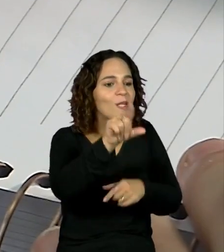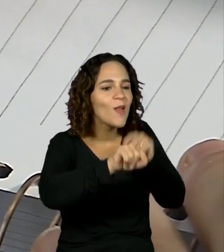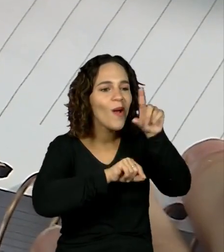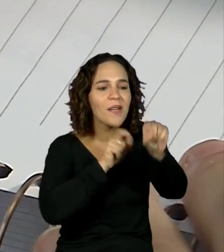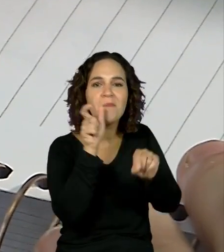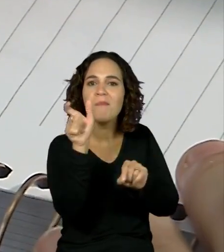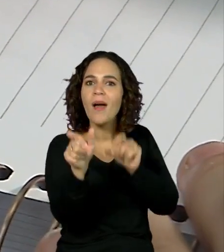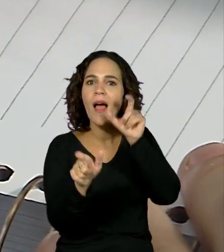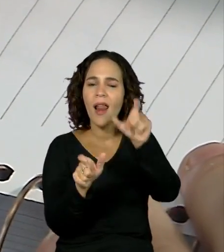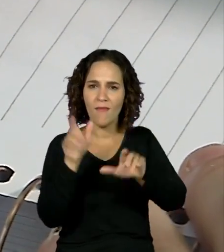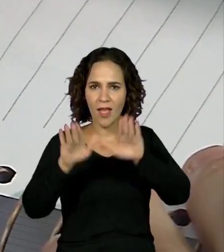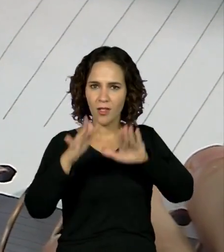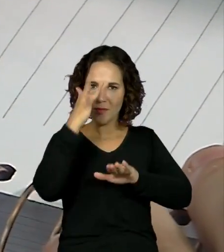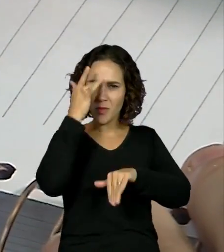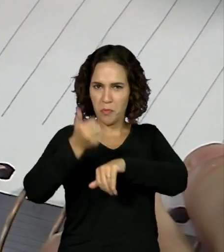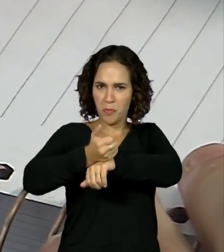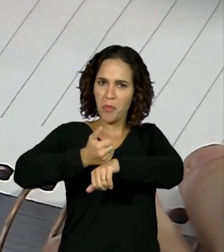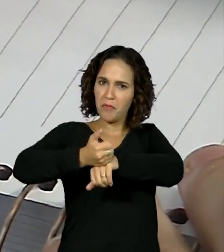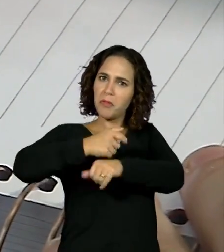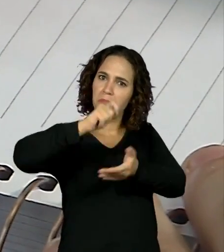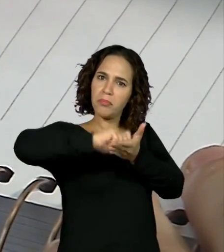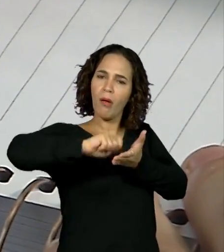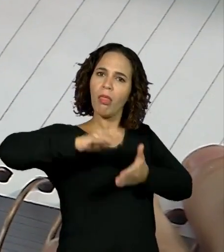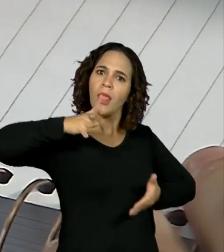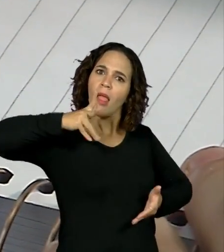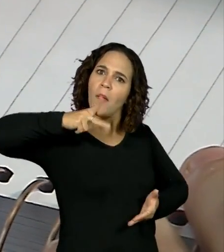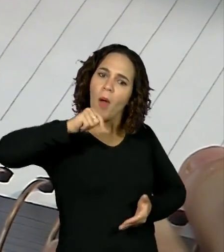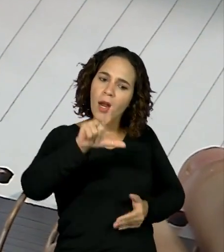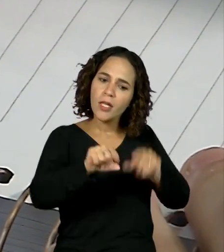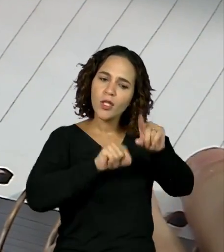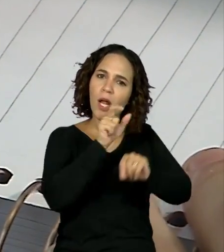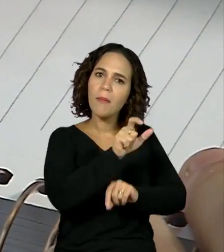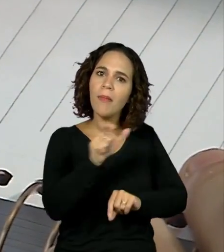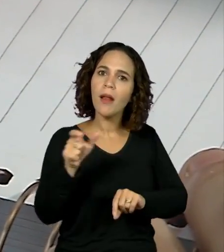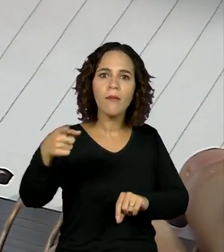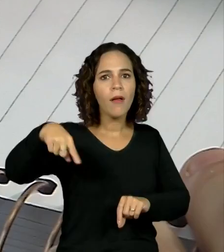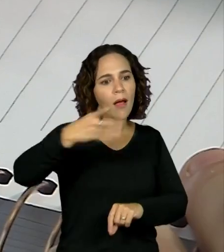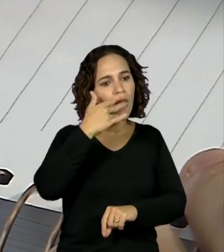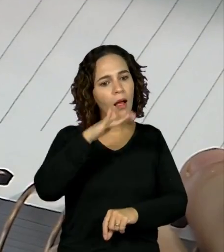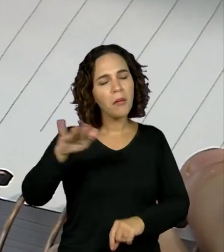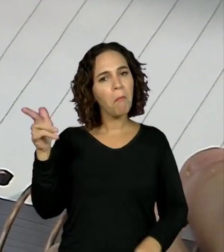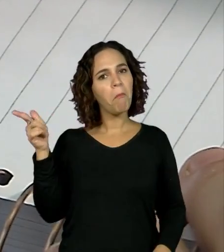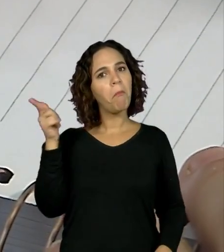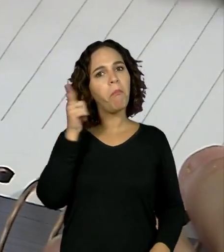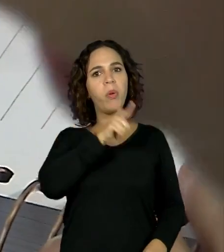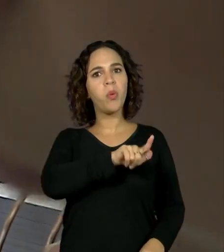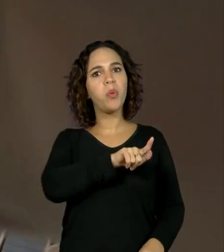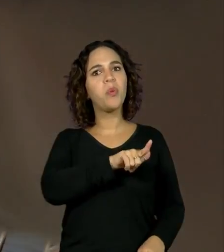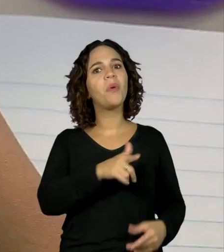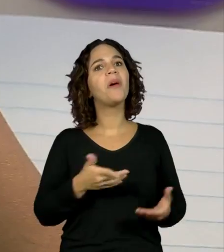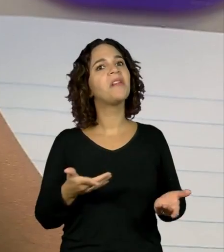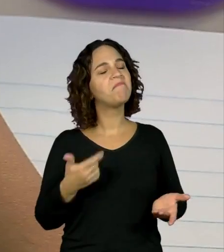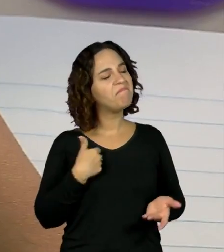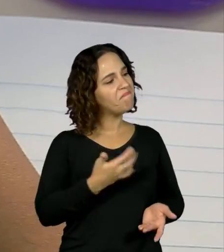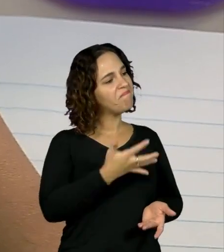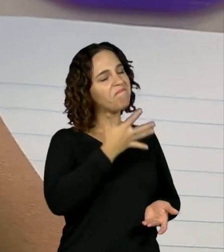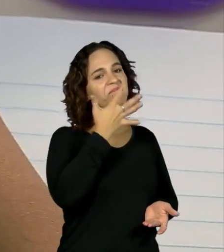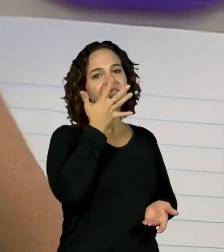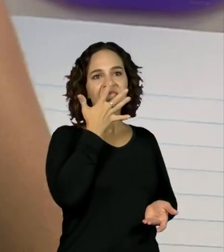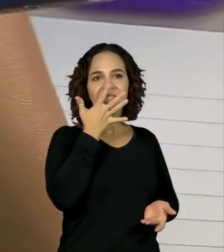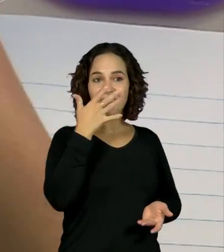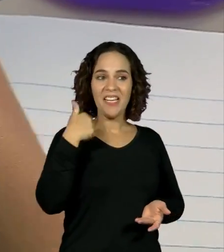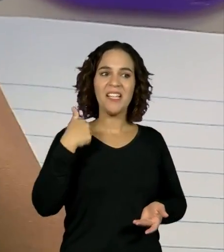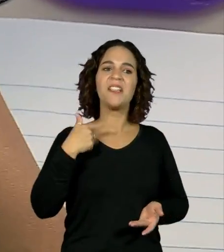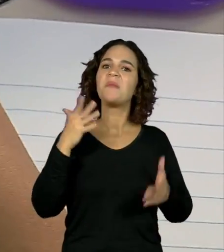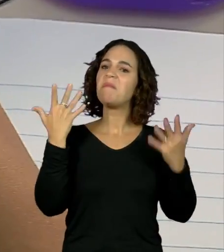um processo longo, né? Para que um escritor, um poeta consiga chegar a um resultado final, né? Eu falava